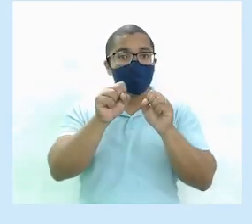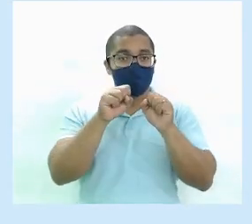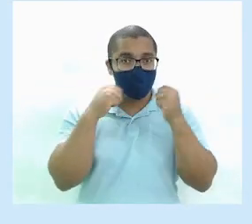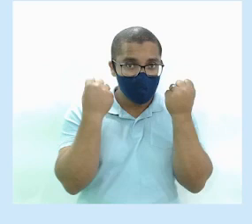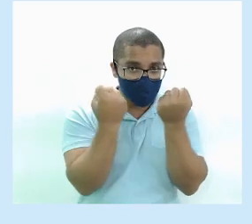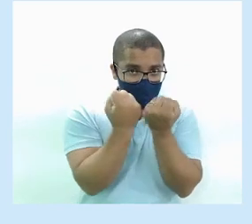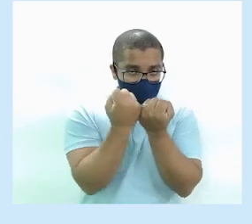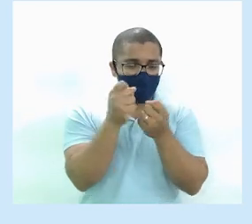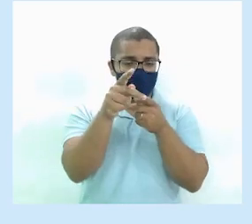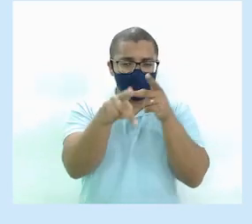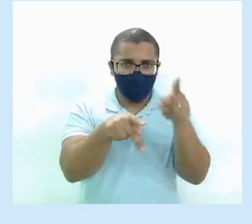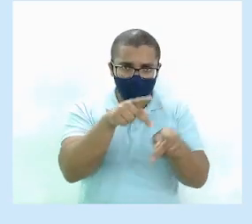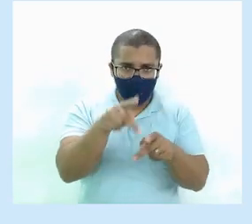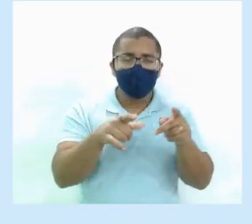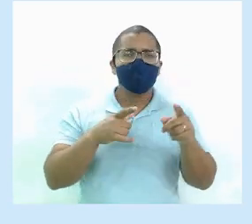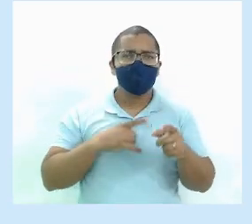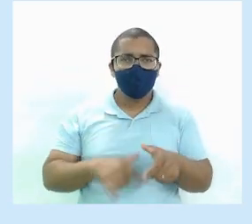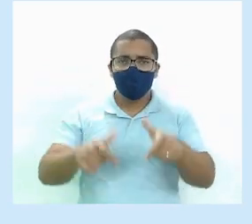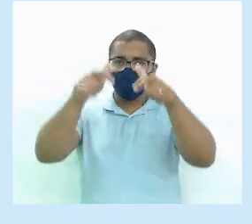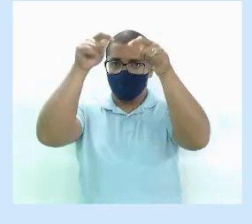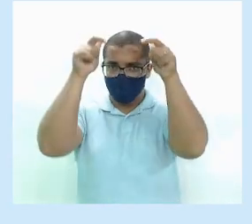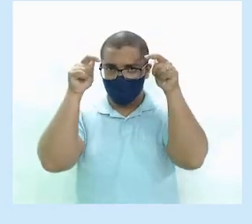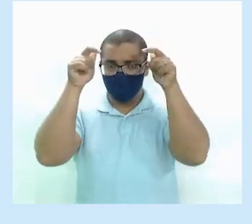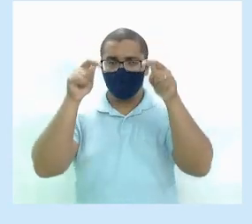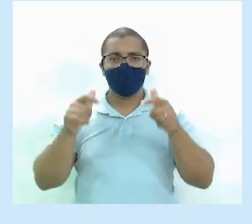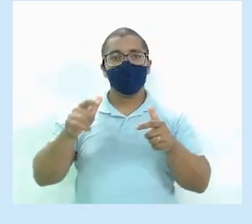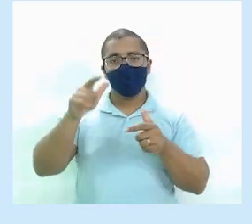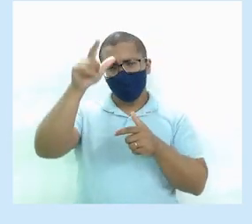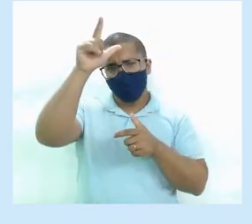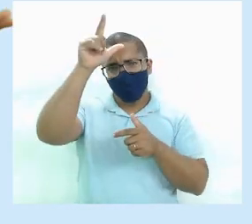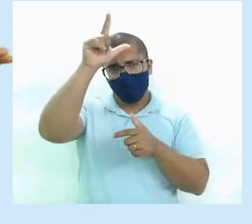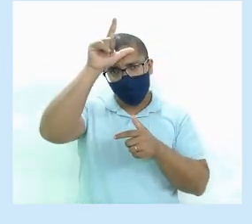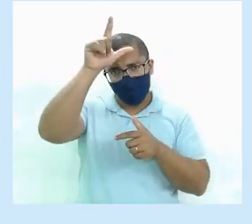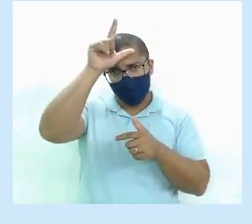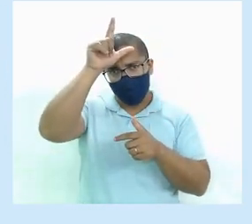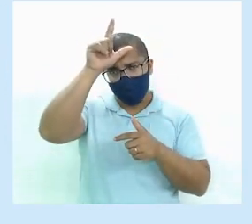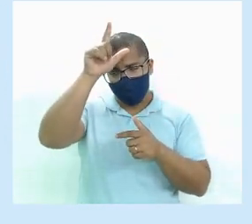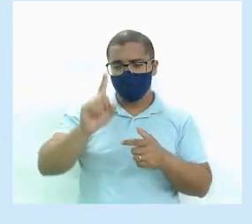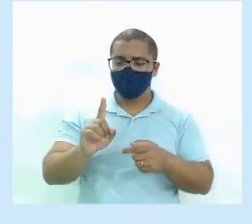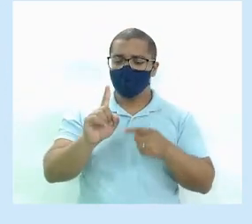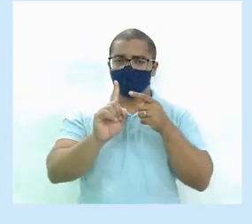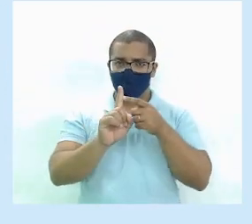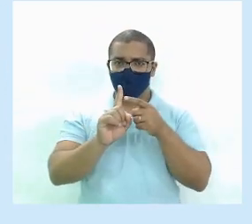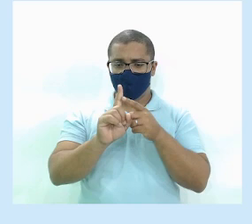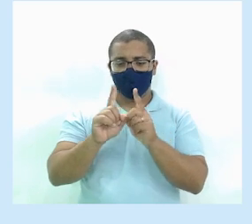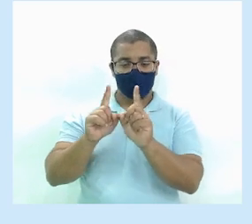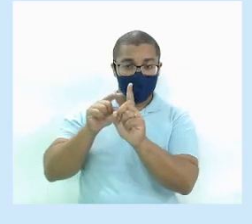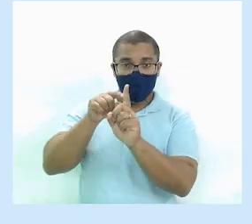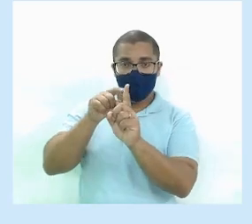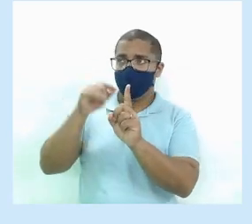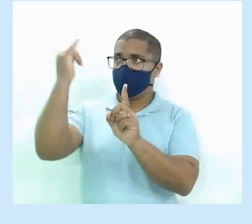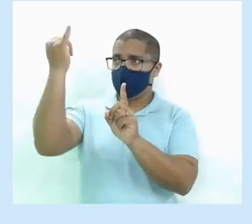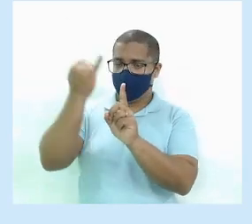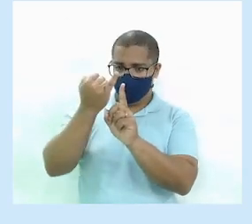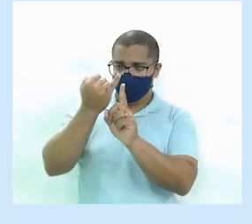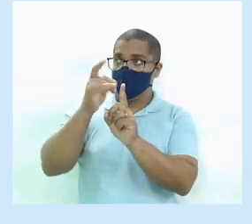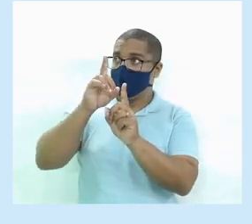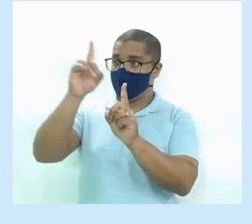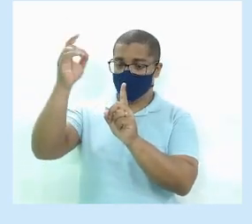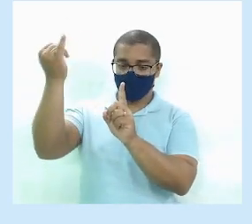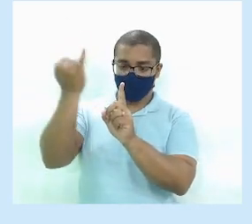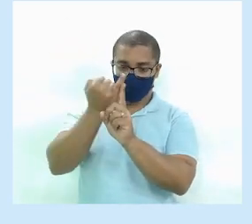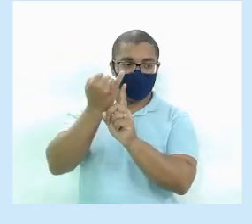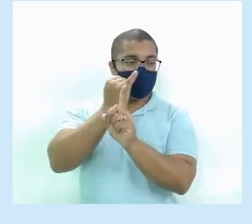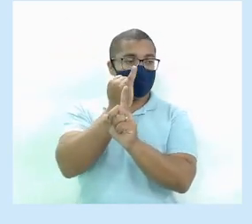que tinha um rei, um líder que era intermediário entre o homem e os deuses. A gente está tendo